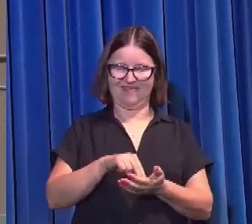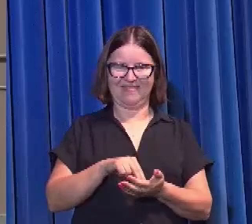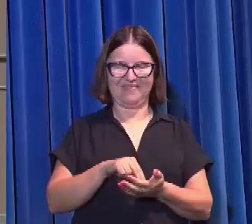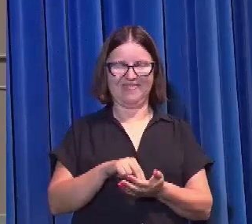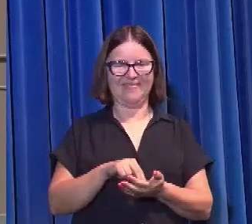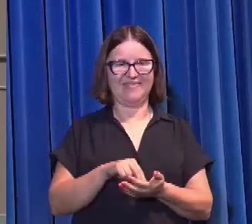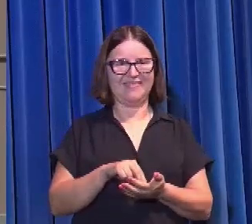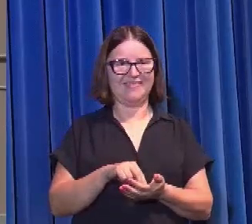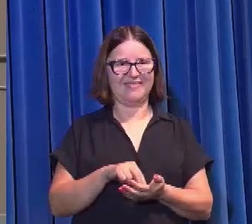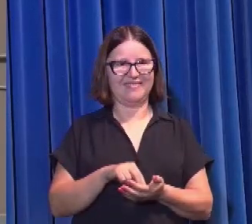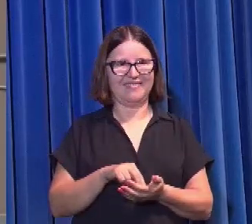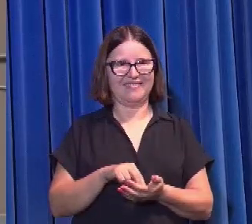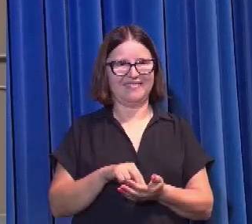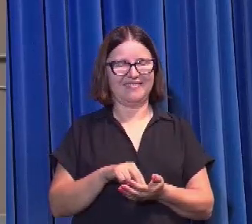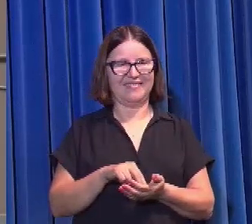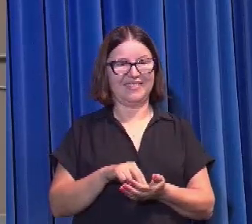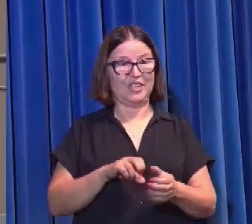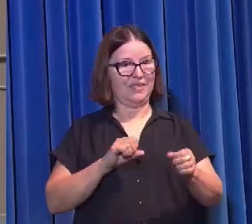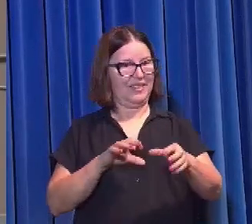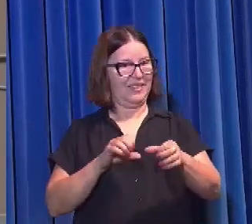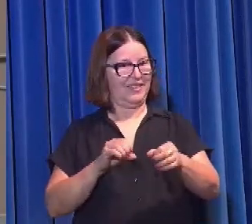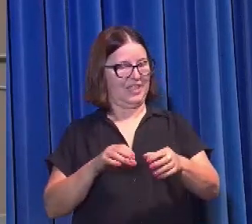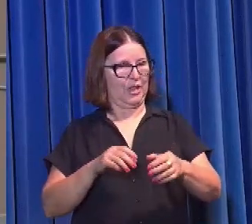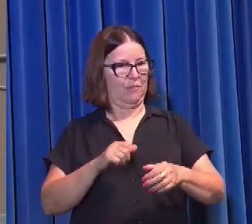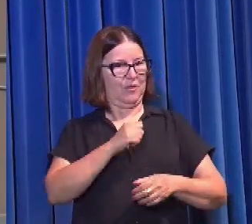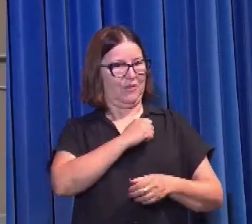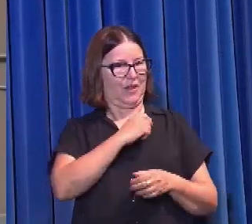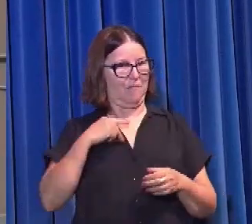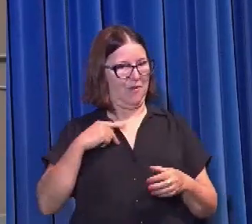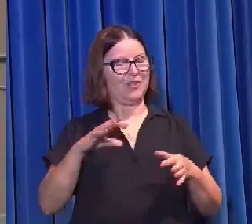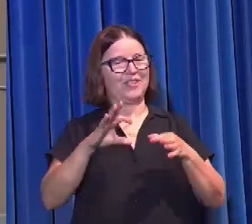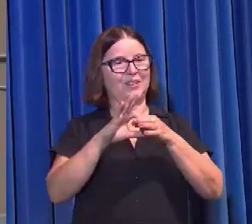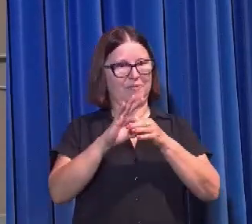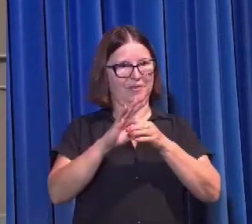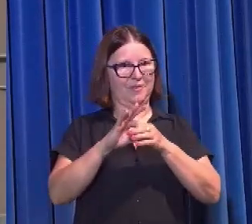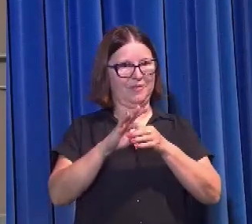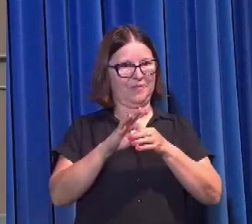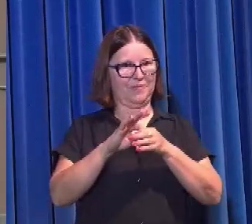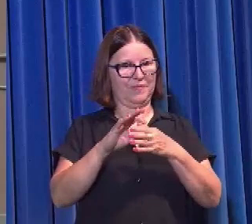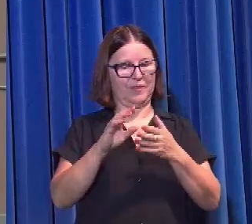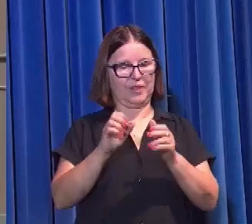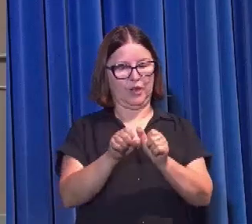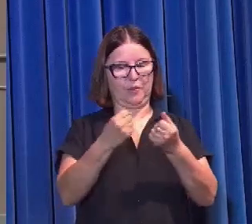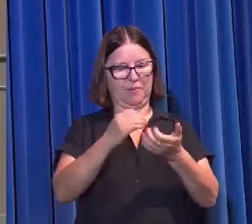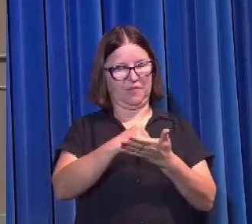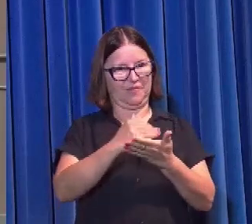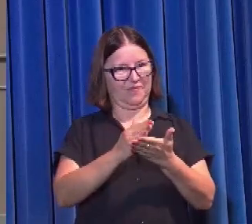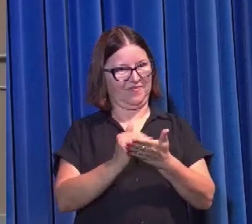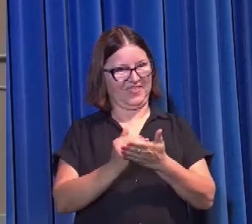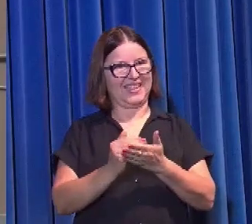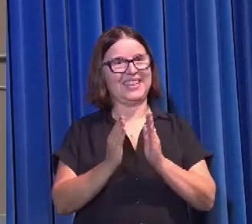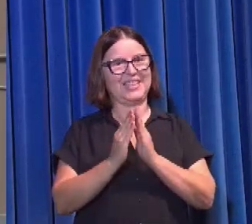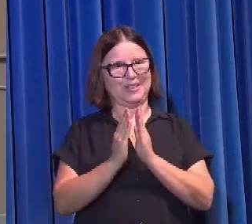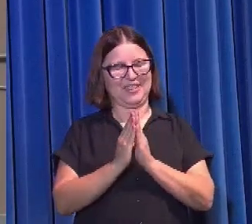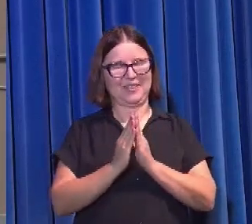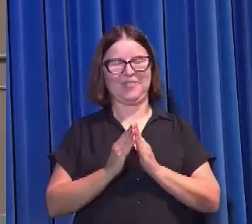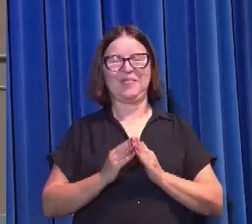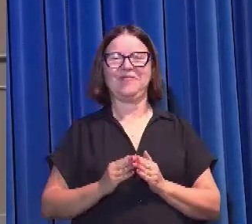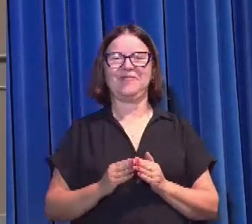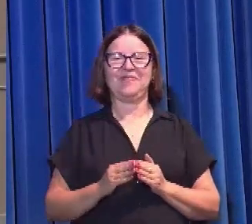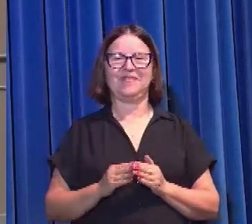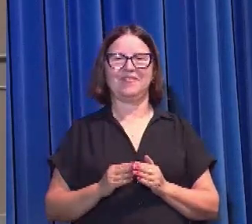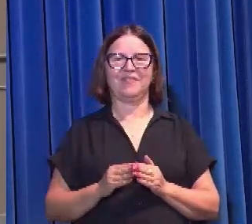perseverar na doutrina dos apóstolos, na comunhão, no partir do pão e nas orações.